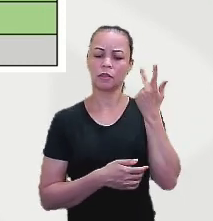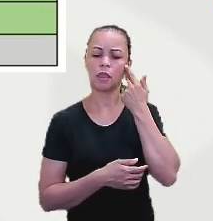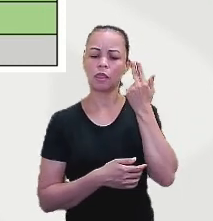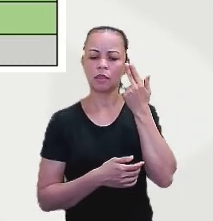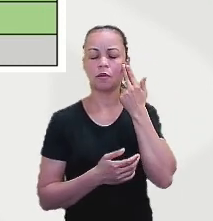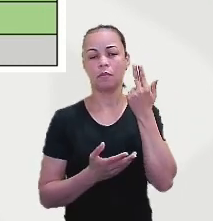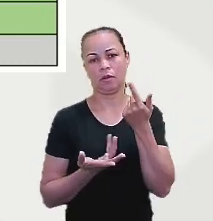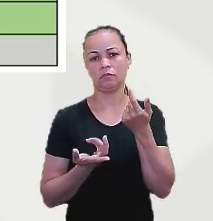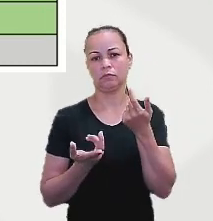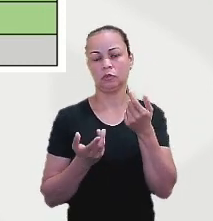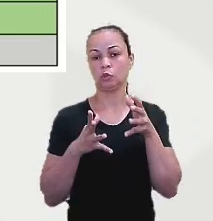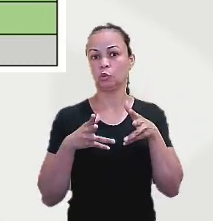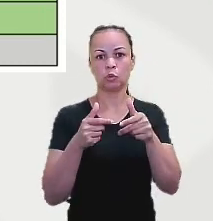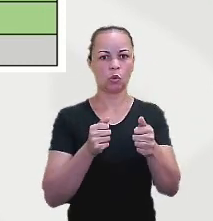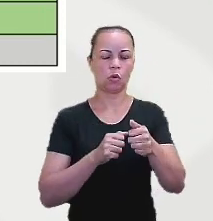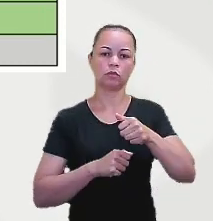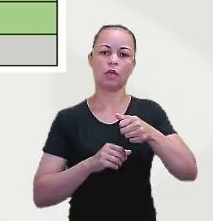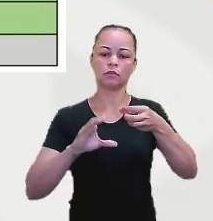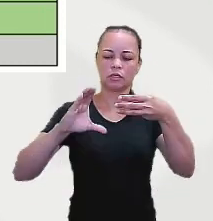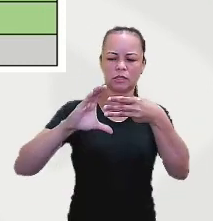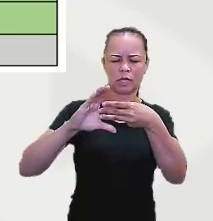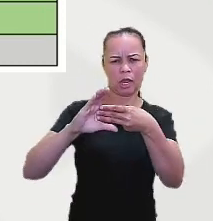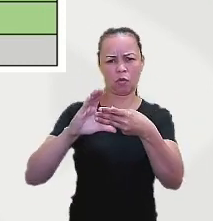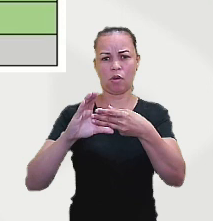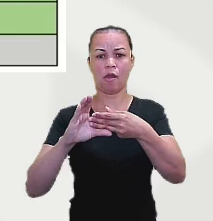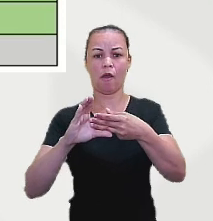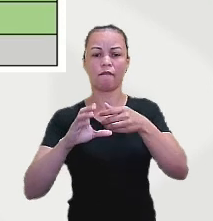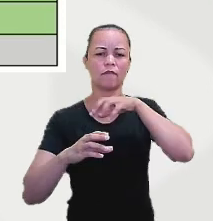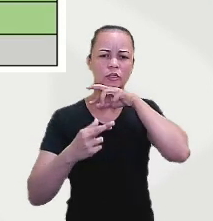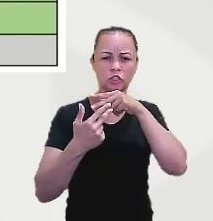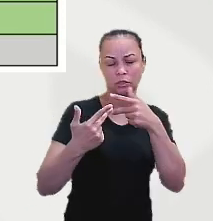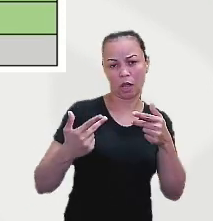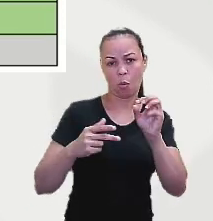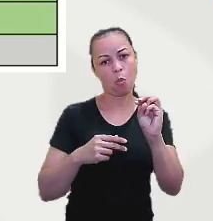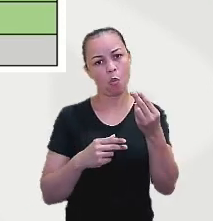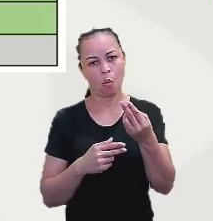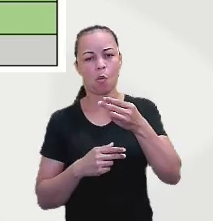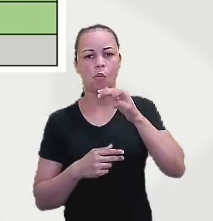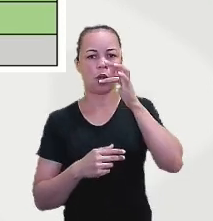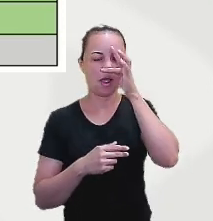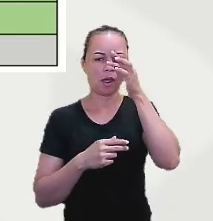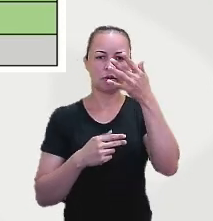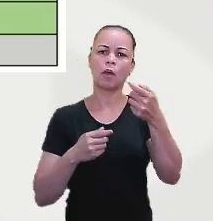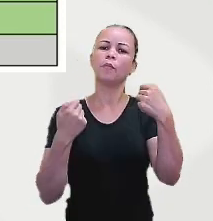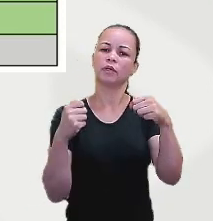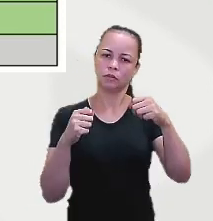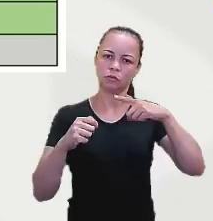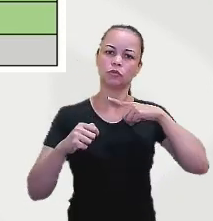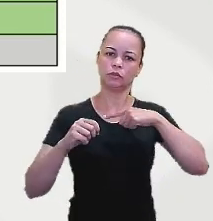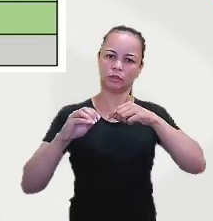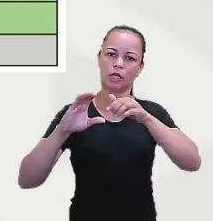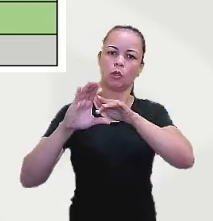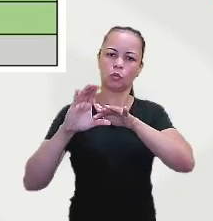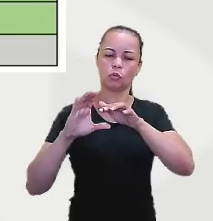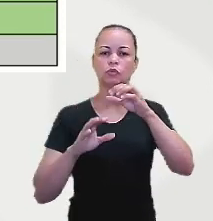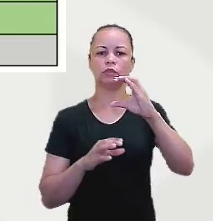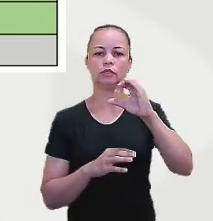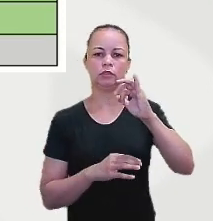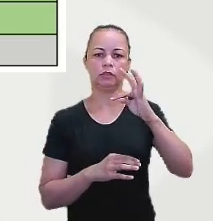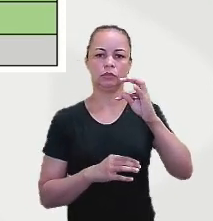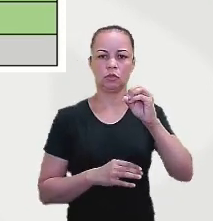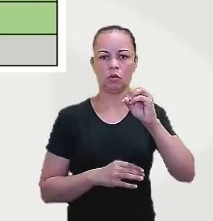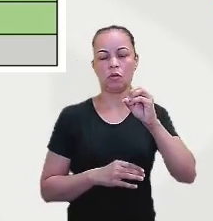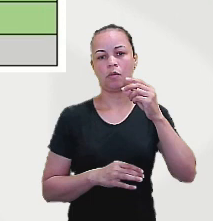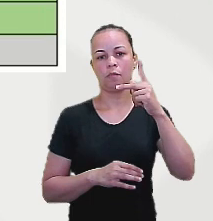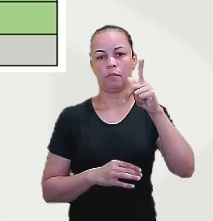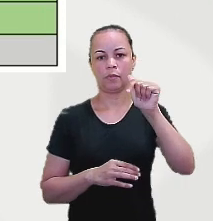eu posso dizer que toda célula, seja ela animal ou vegetal, vai ter que ter citoplasma, tá? Em alguns livros você pode encontrar também com o nome